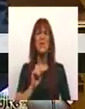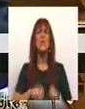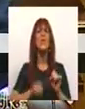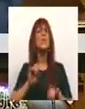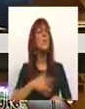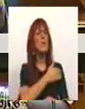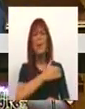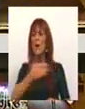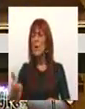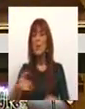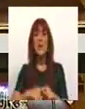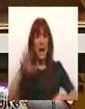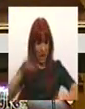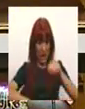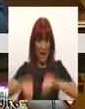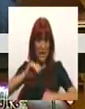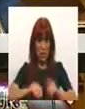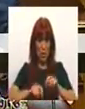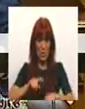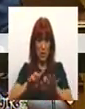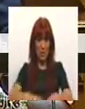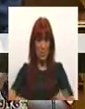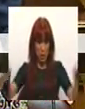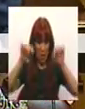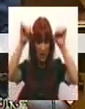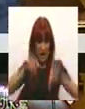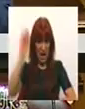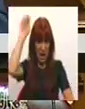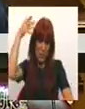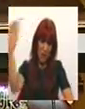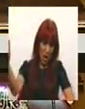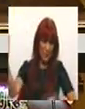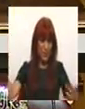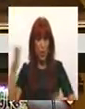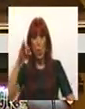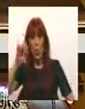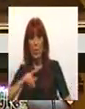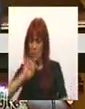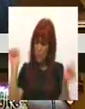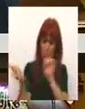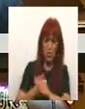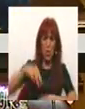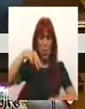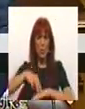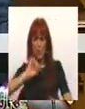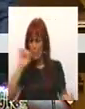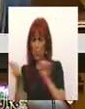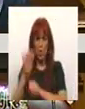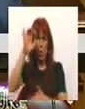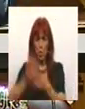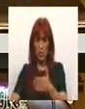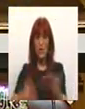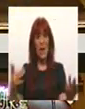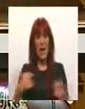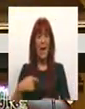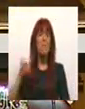bem, entretanto? Eleições legislativas aqui na República. Ou seja, o PS mudou de posição e mudou de texto. E é